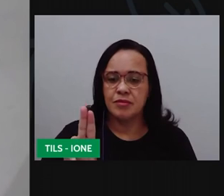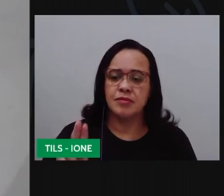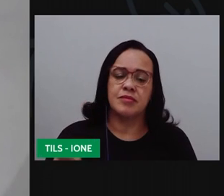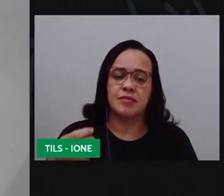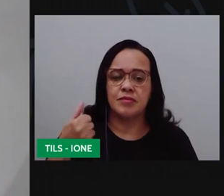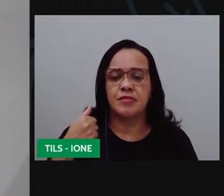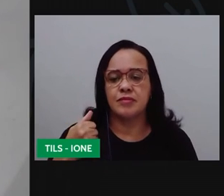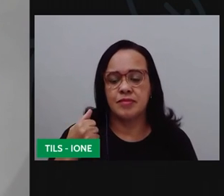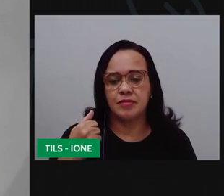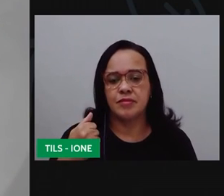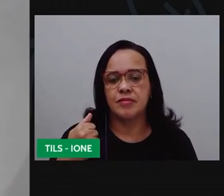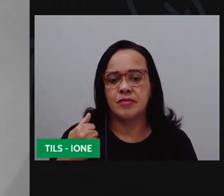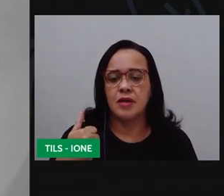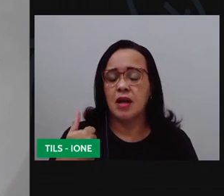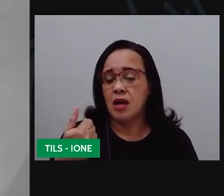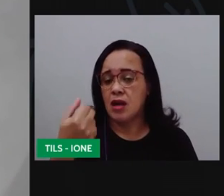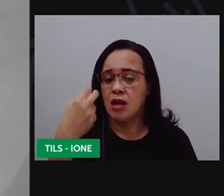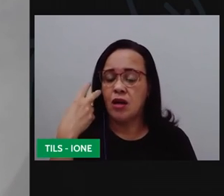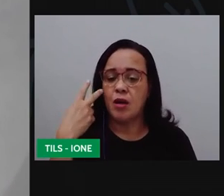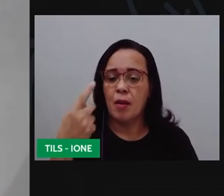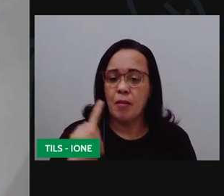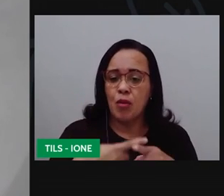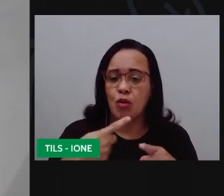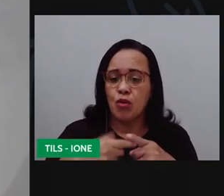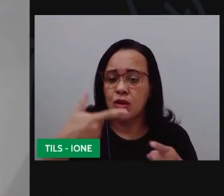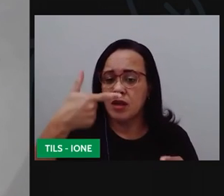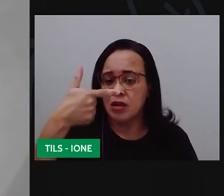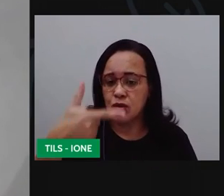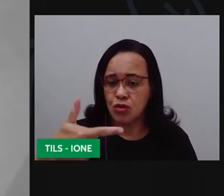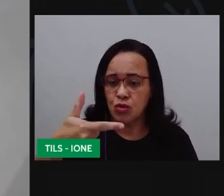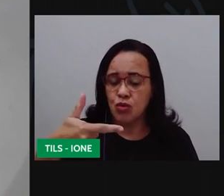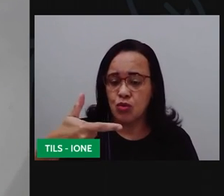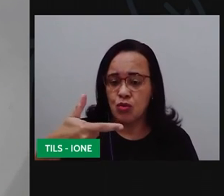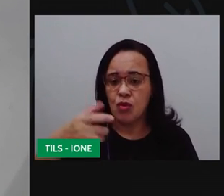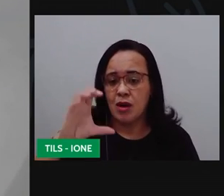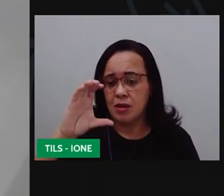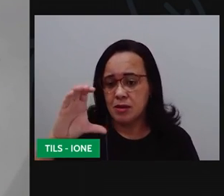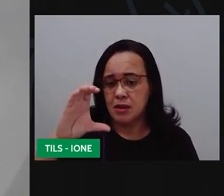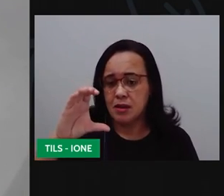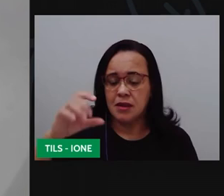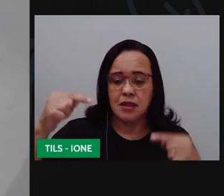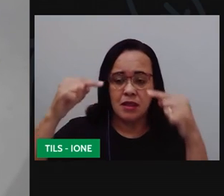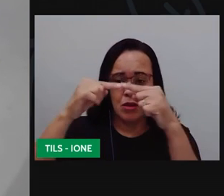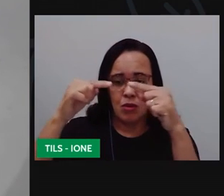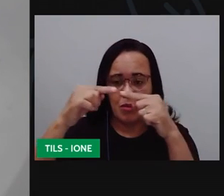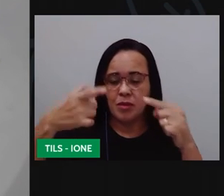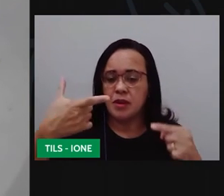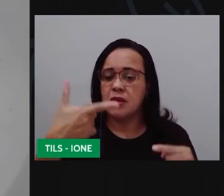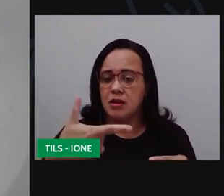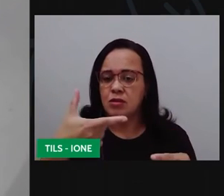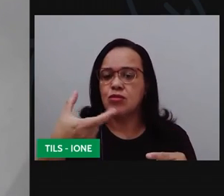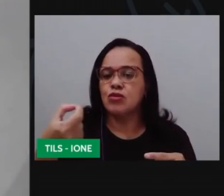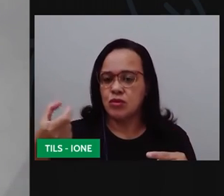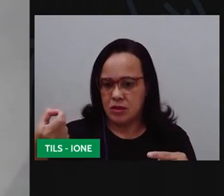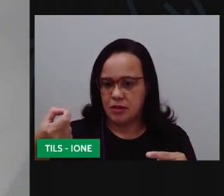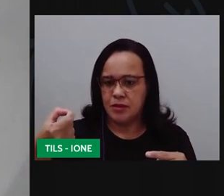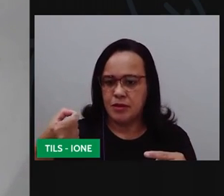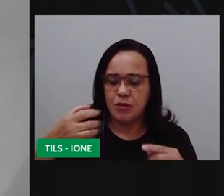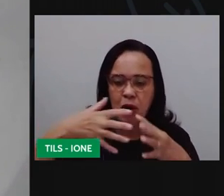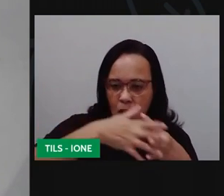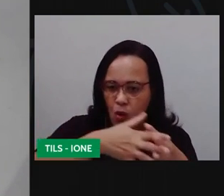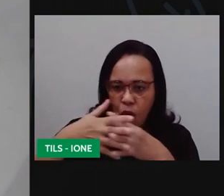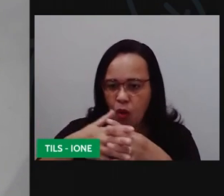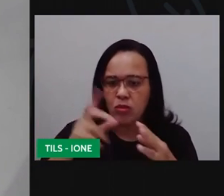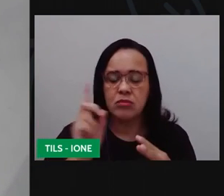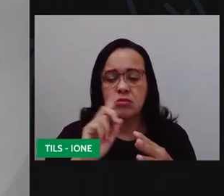centenas equivale a 200 unidades porque eu não me confunda na hora da minha pontinha ó bom então vamos